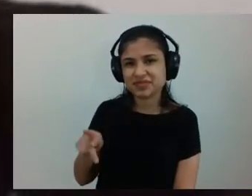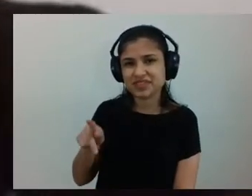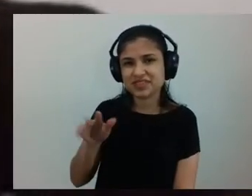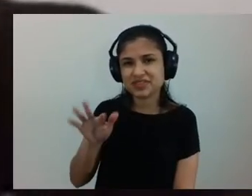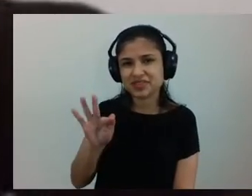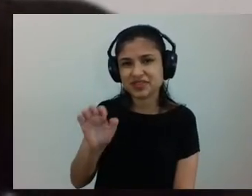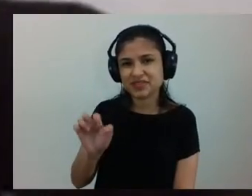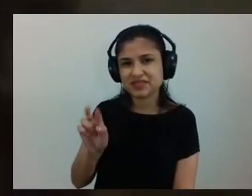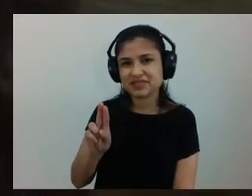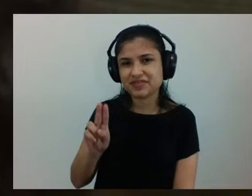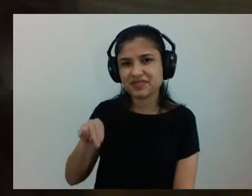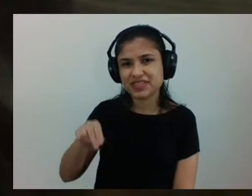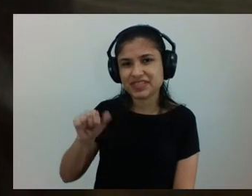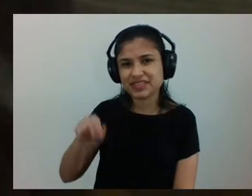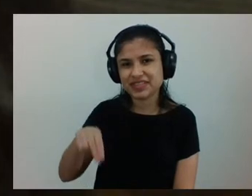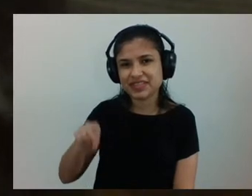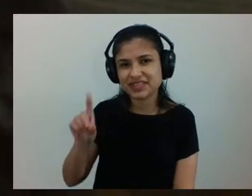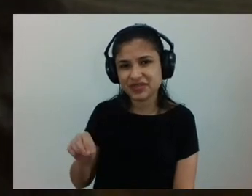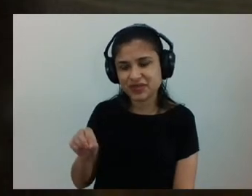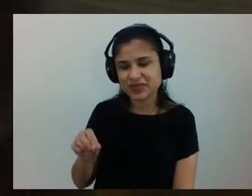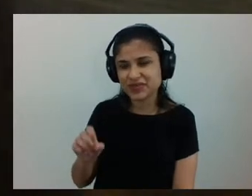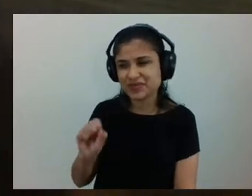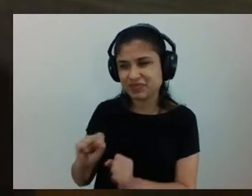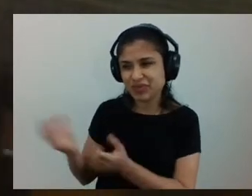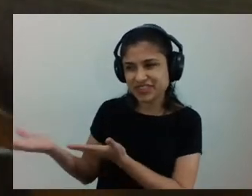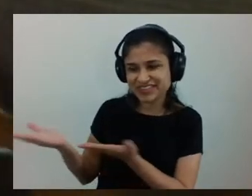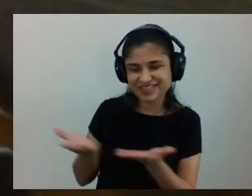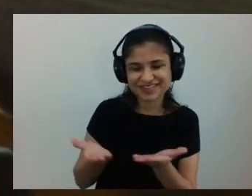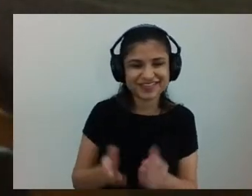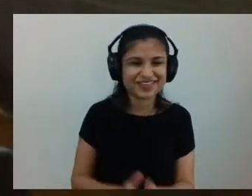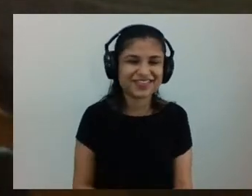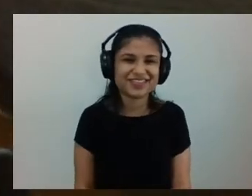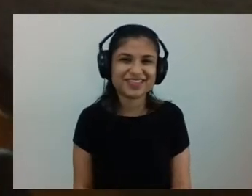Só falta eu. Pode falar.